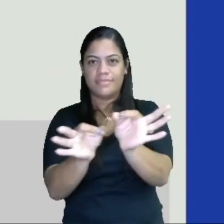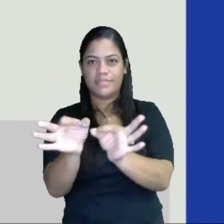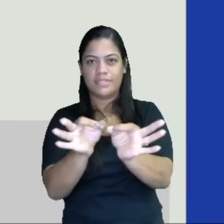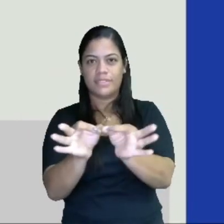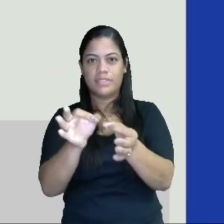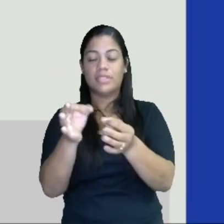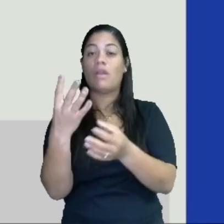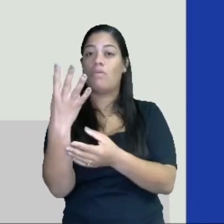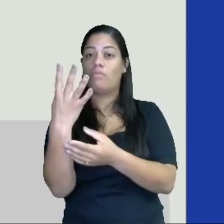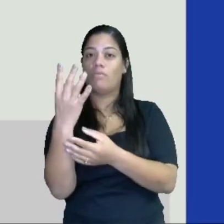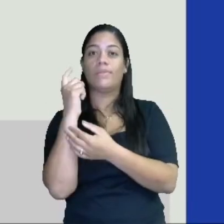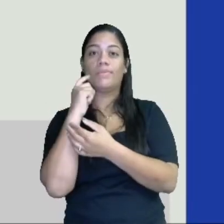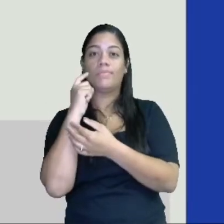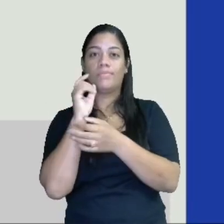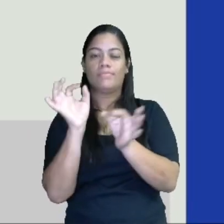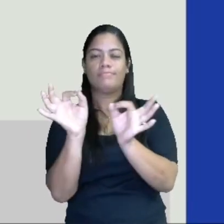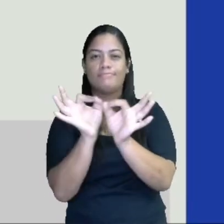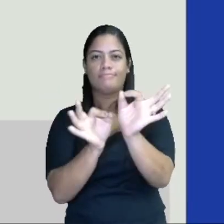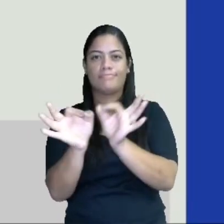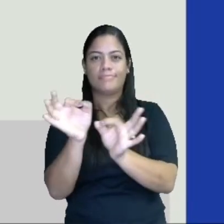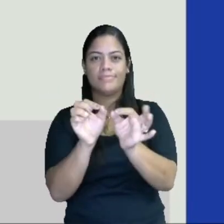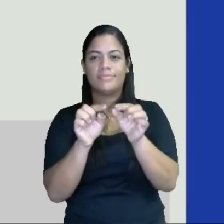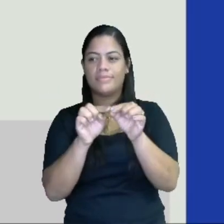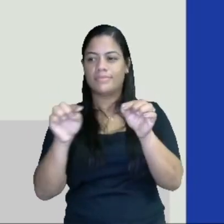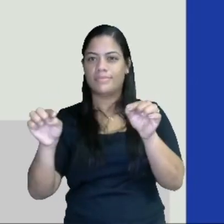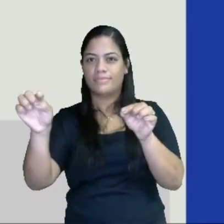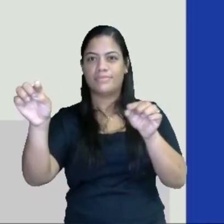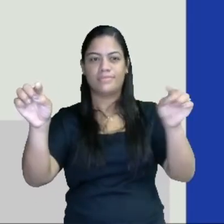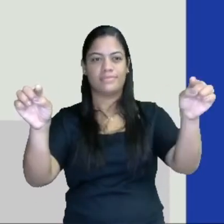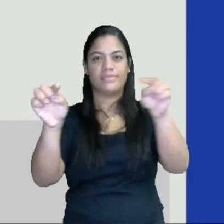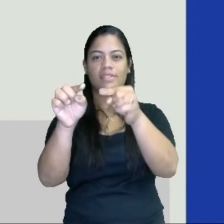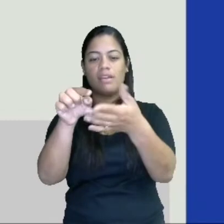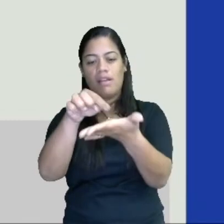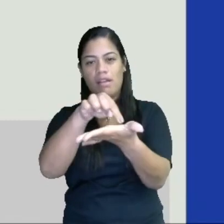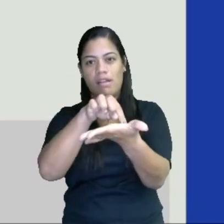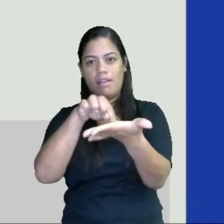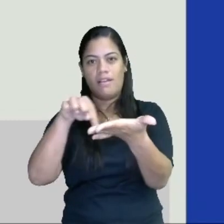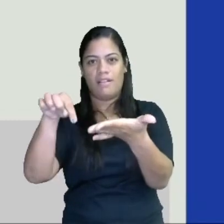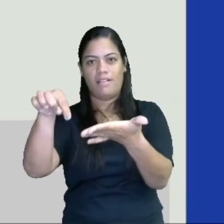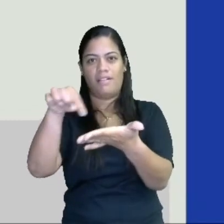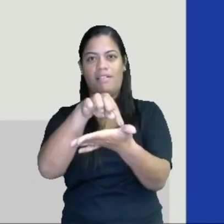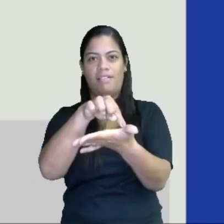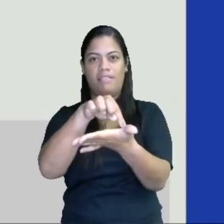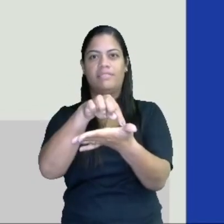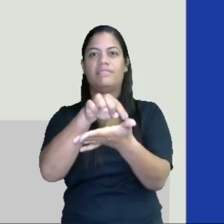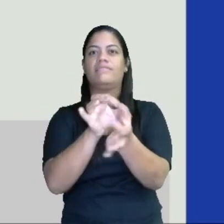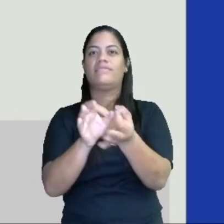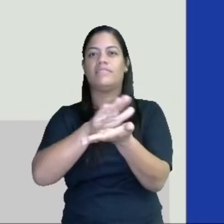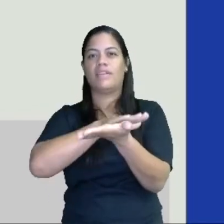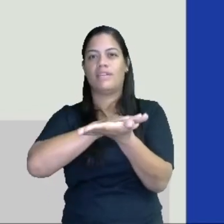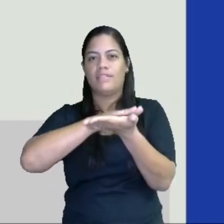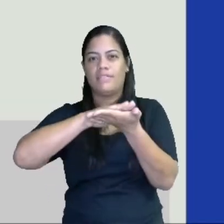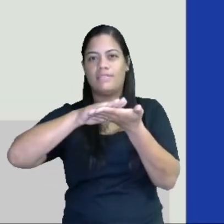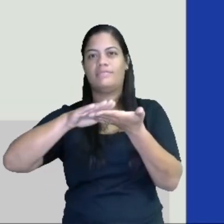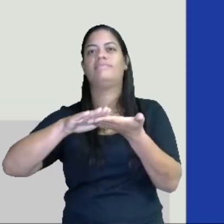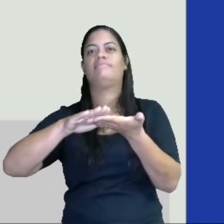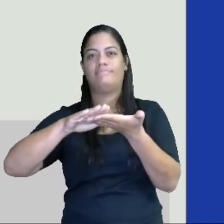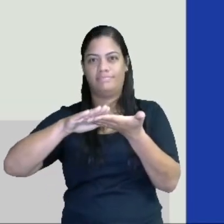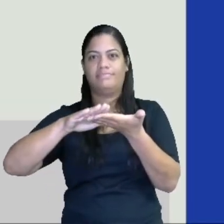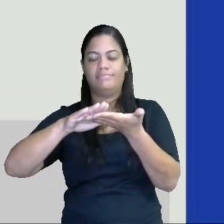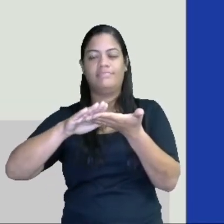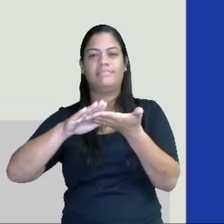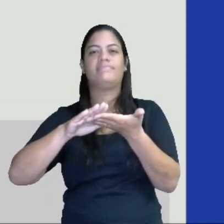4 jujubas e encaixar nas extremidades 4 palitos. Assim, construímos a base da